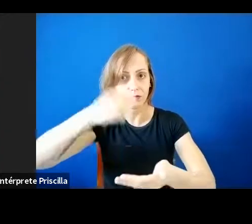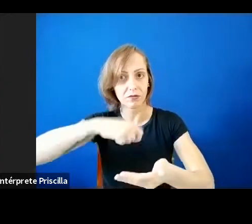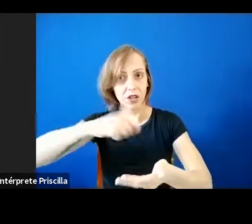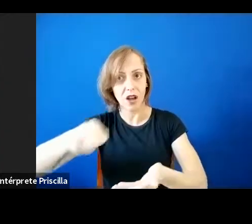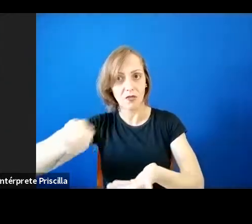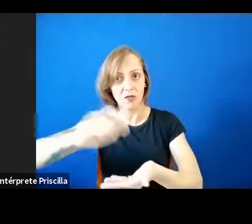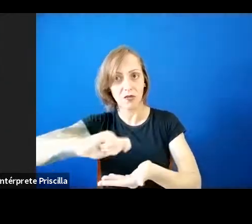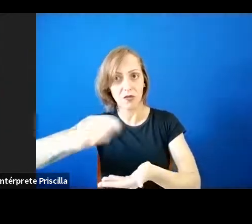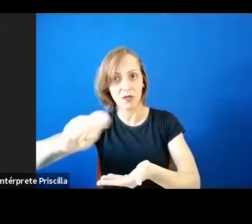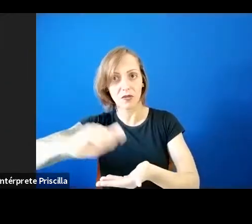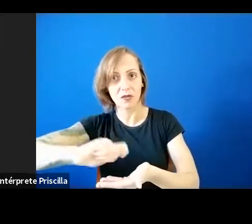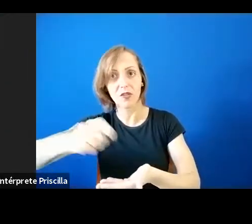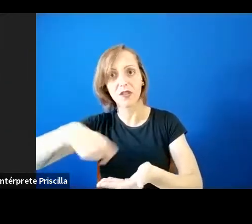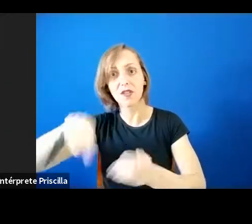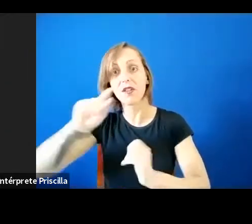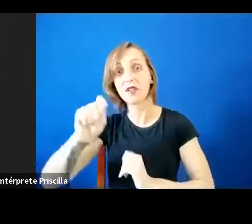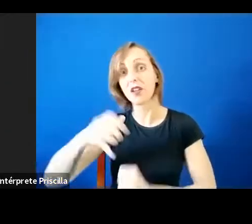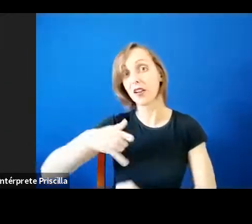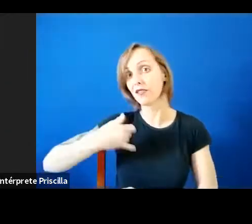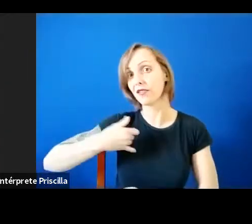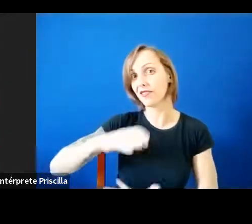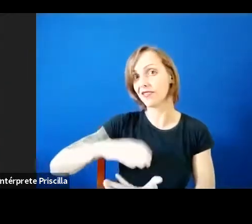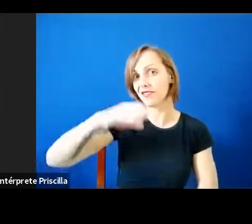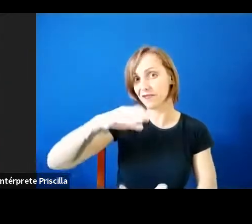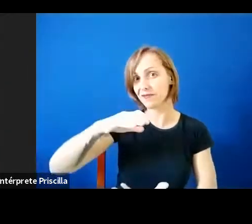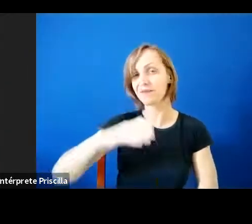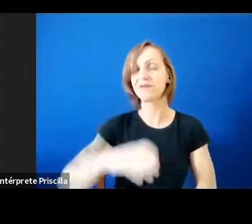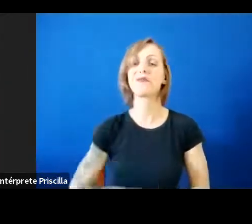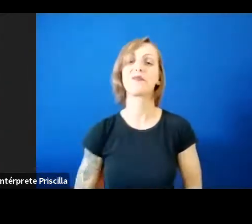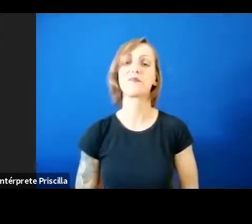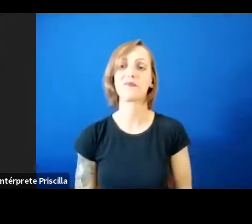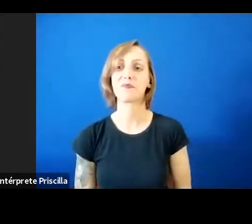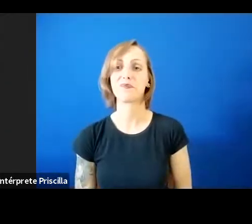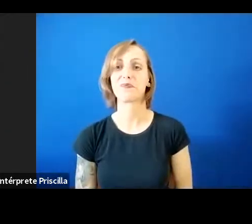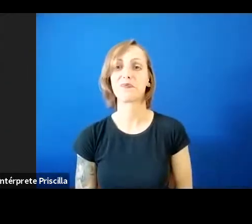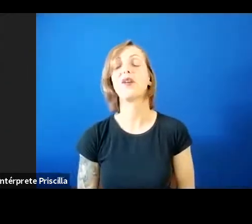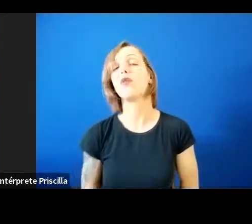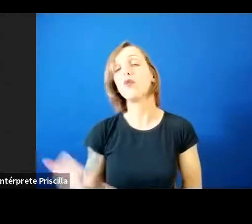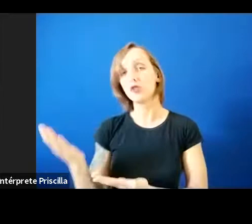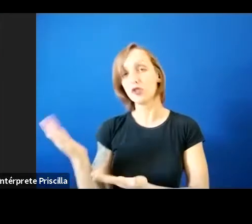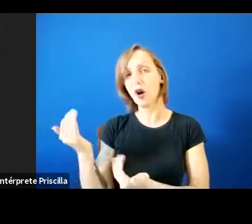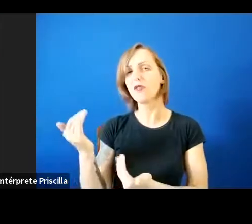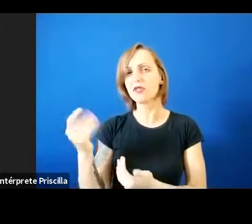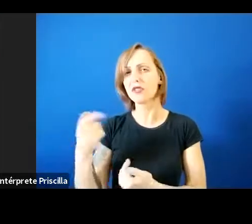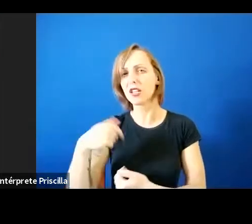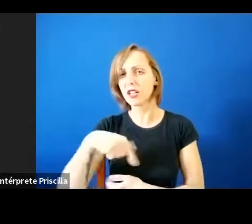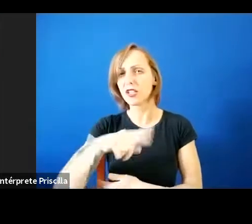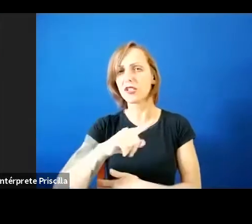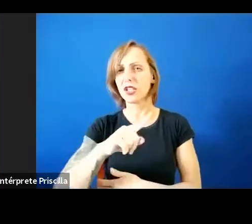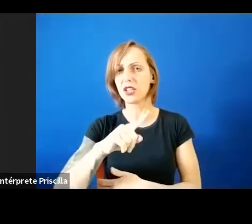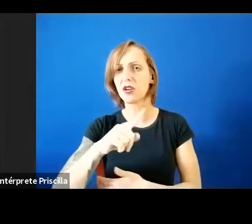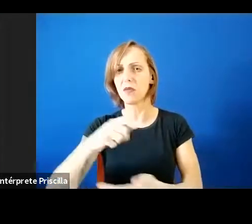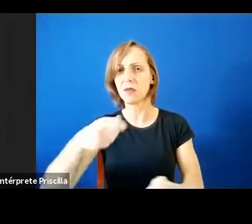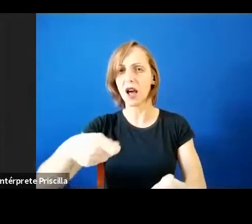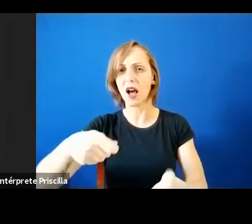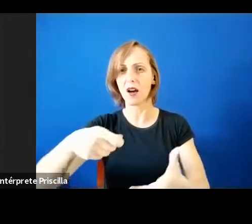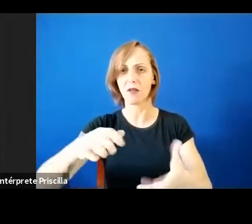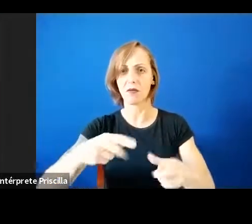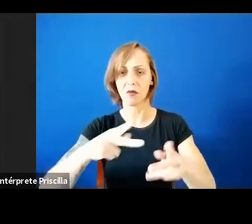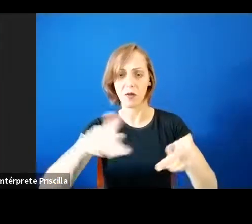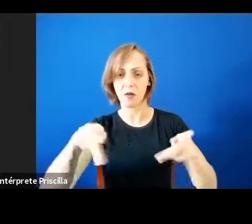mais jovens, então, vinham até o buffet que a gente tinha montado, faziam os pratos,